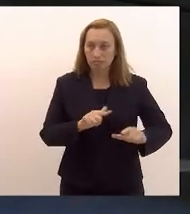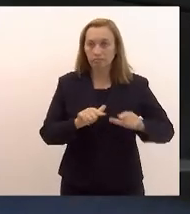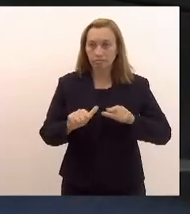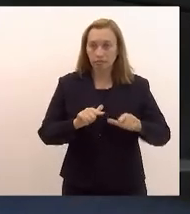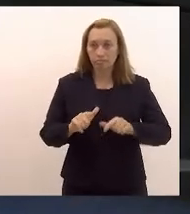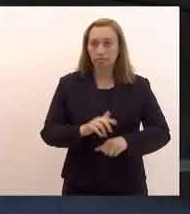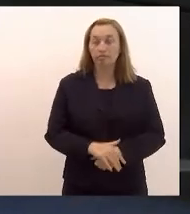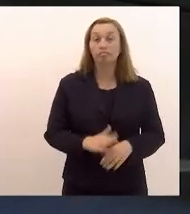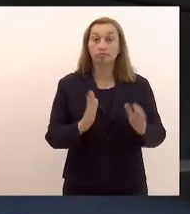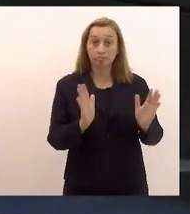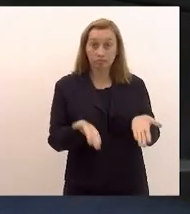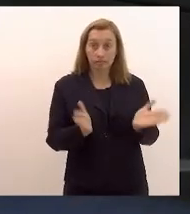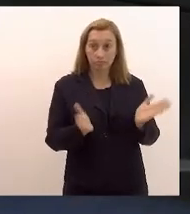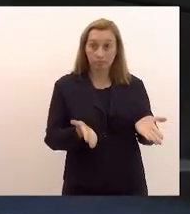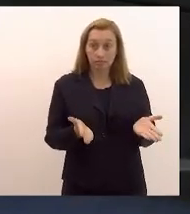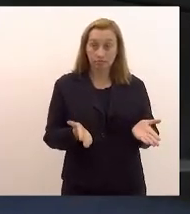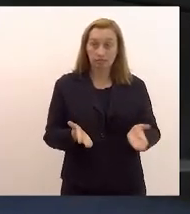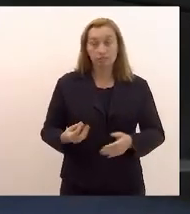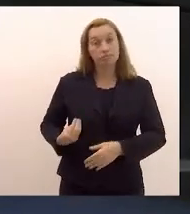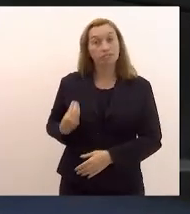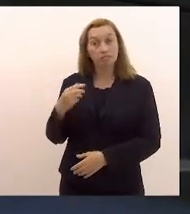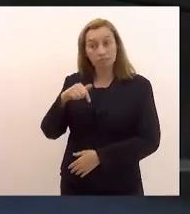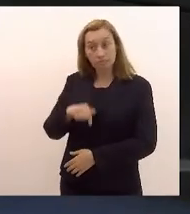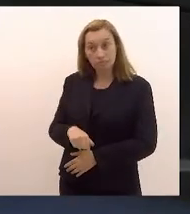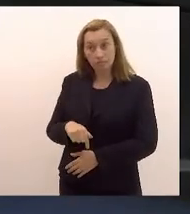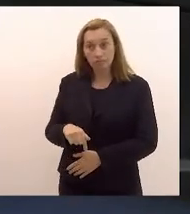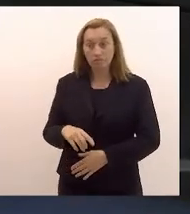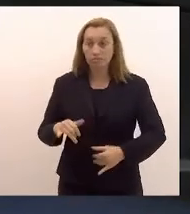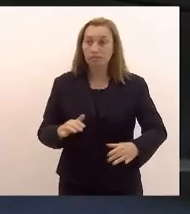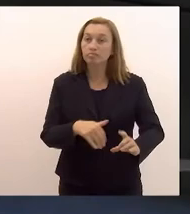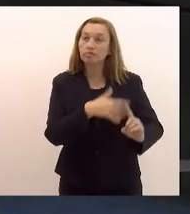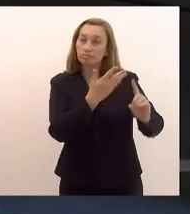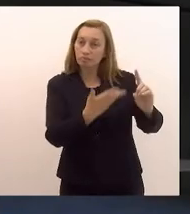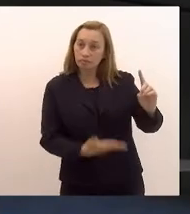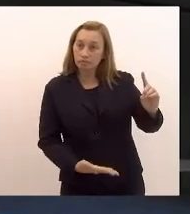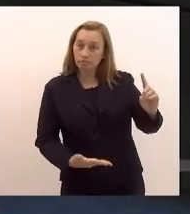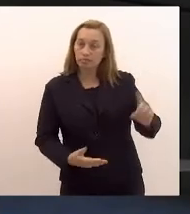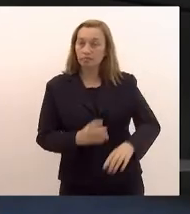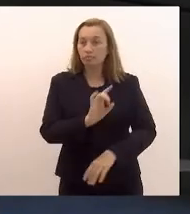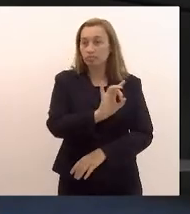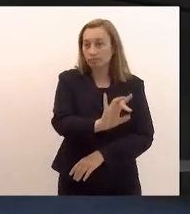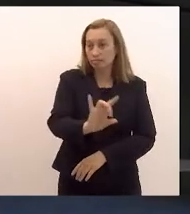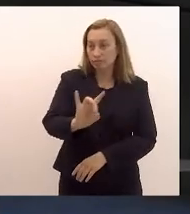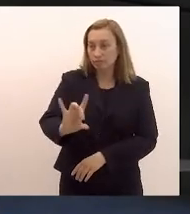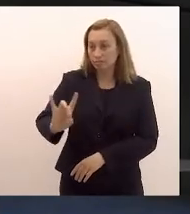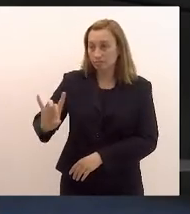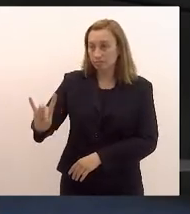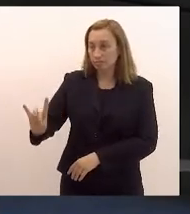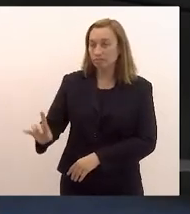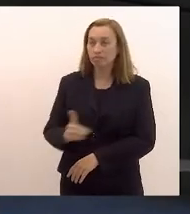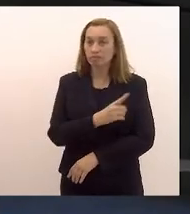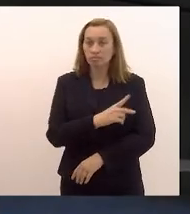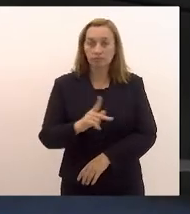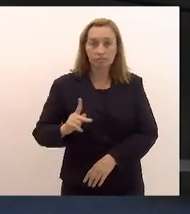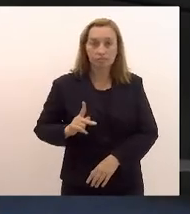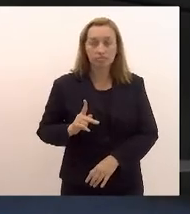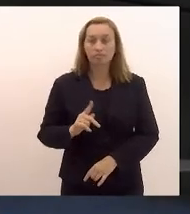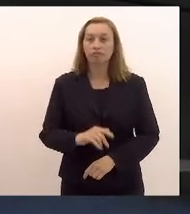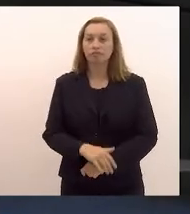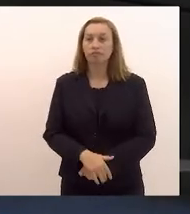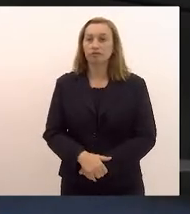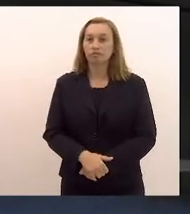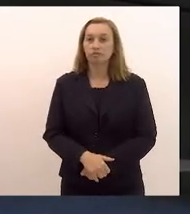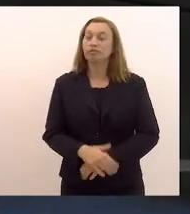e hoje estamos aqui para homenagear todas as defensoras e defensores públicos